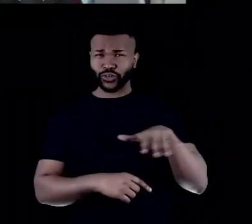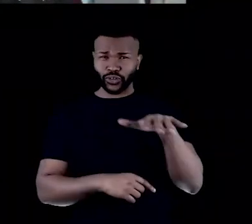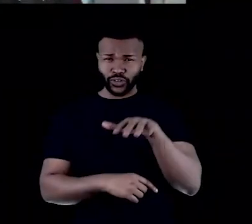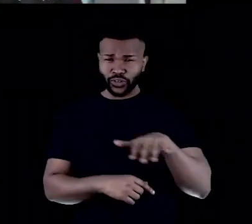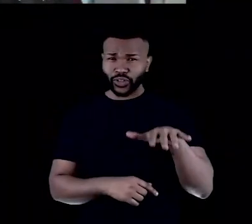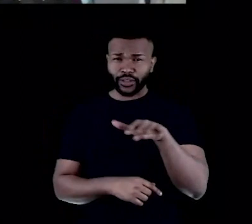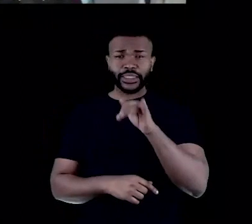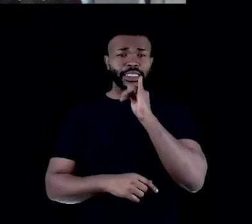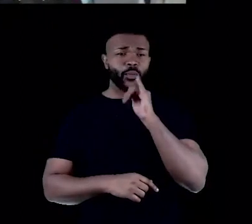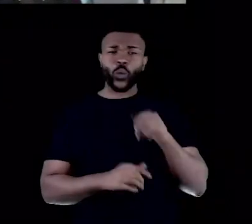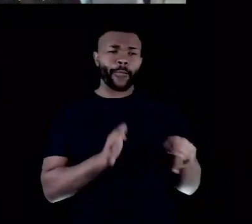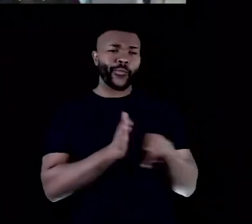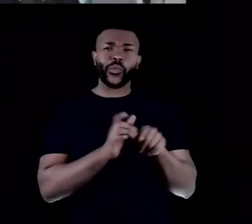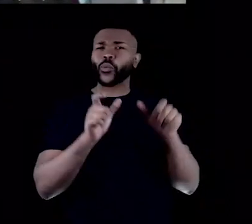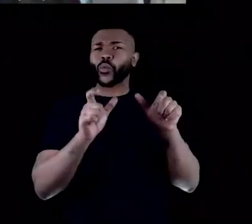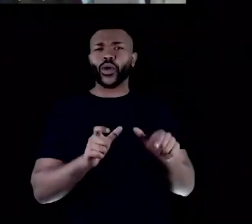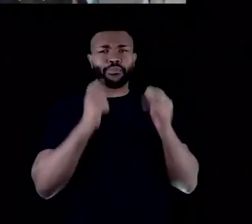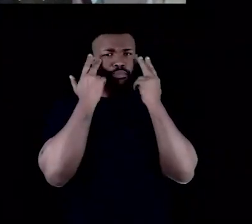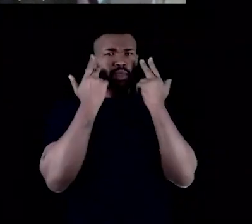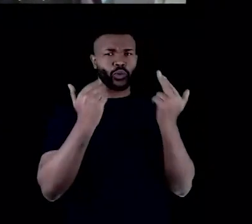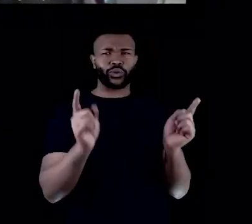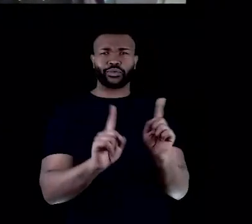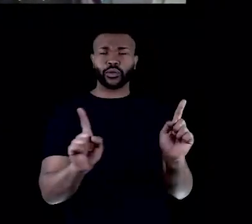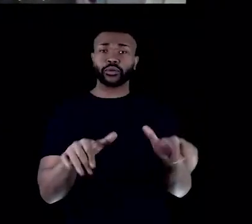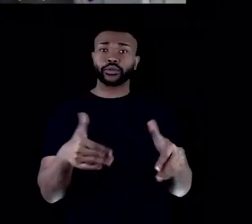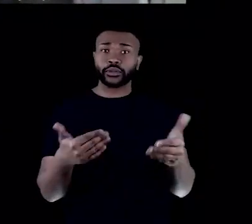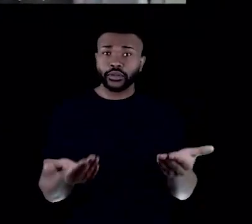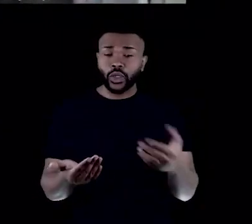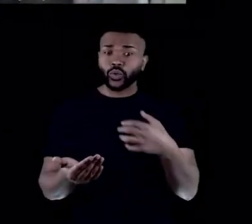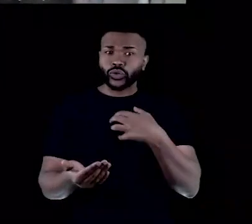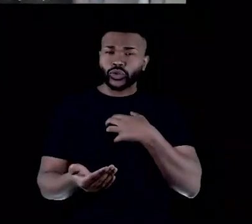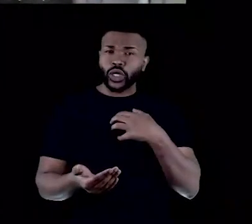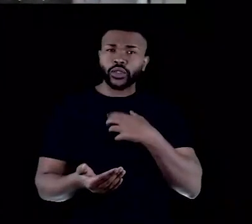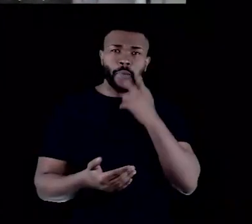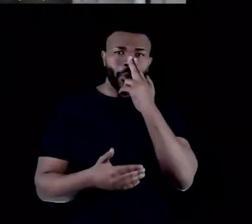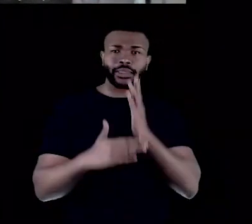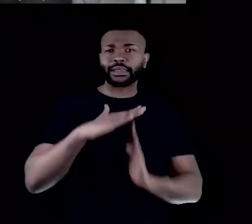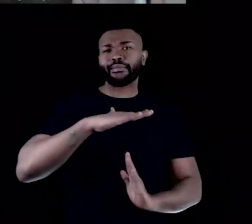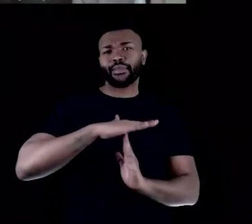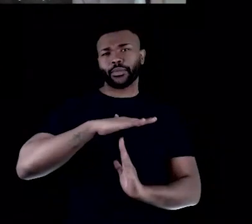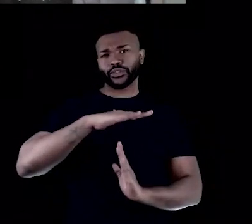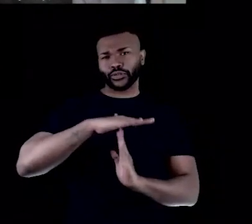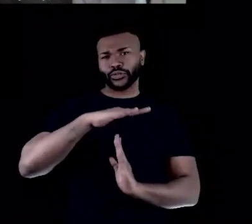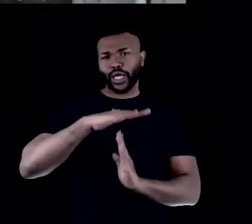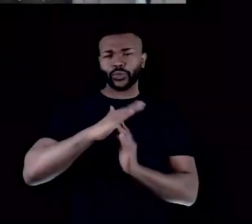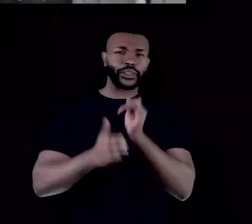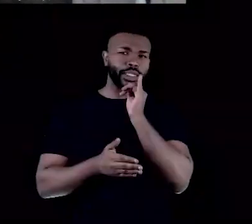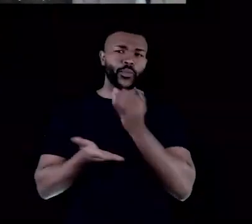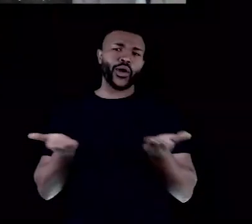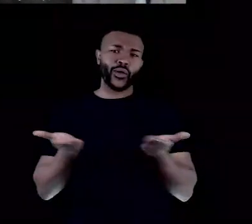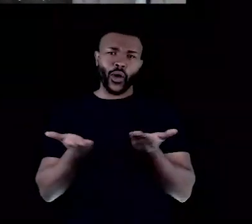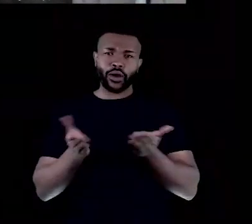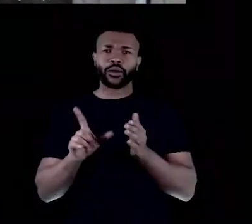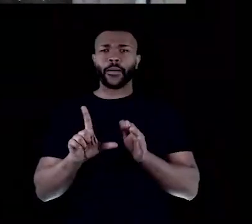que, como eles são ambientes que não são naturais, eles exploram sentidos, às vezes, de um jeito muito limitado, né? Que essa